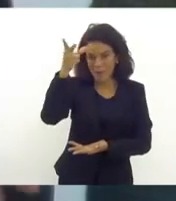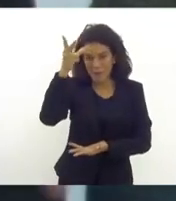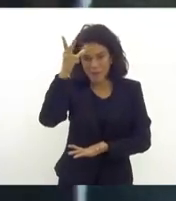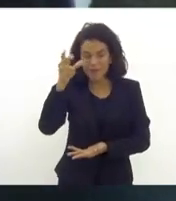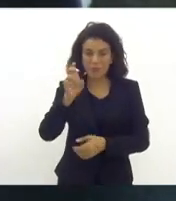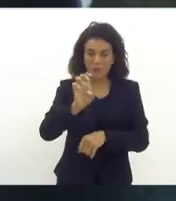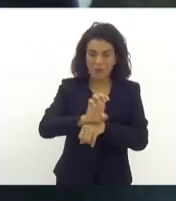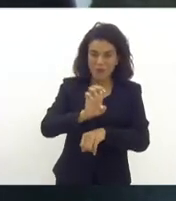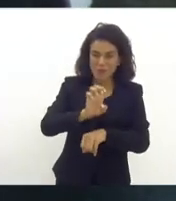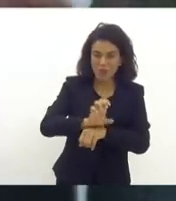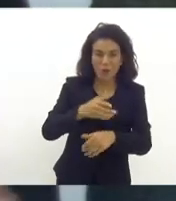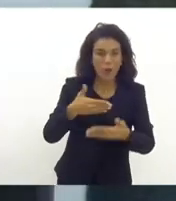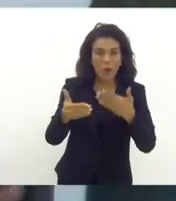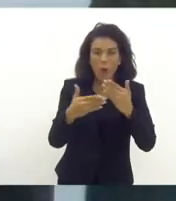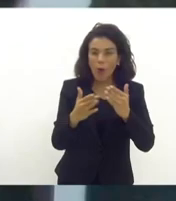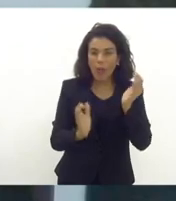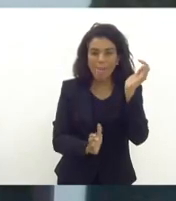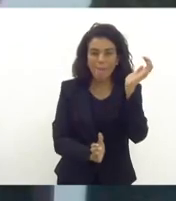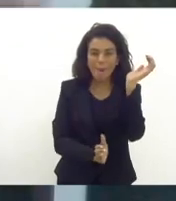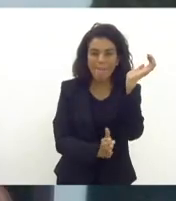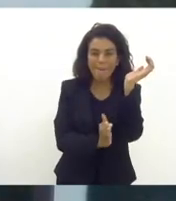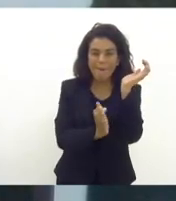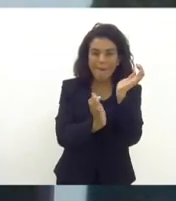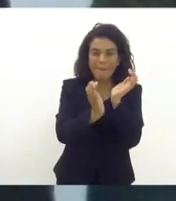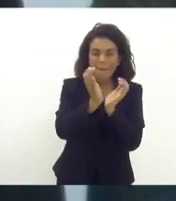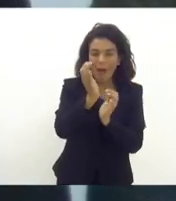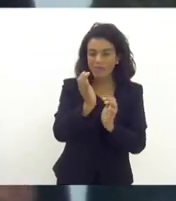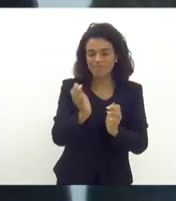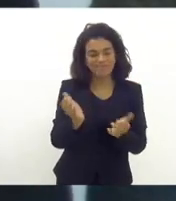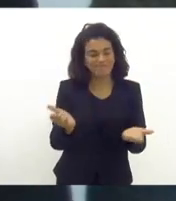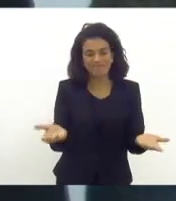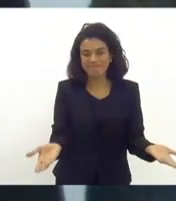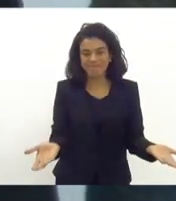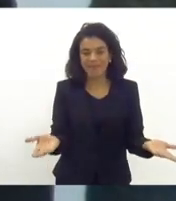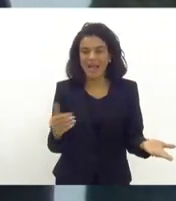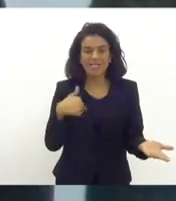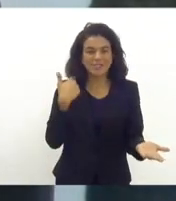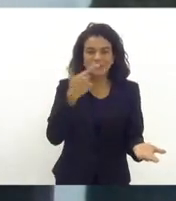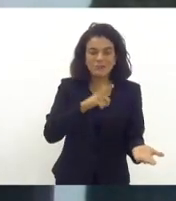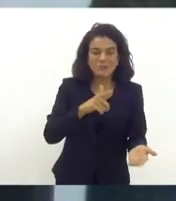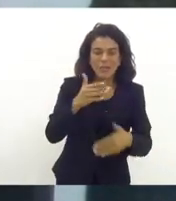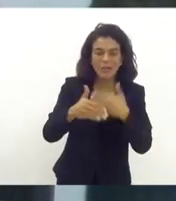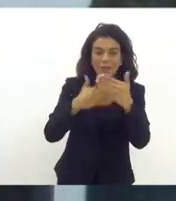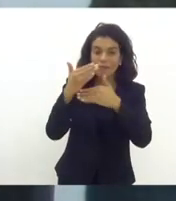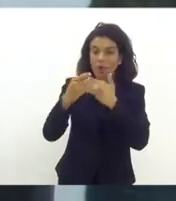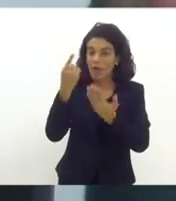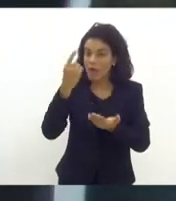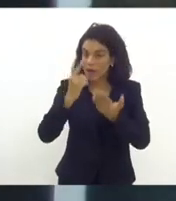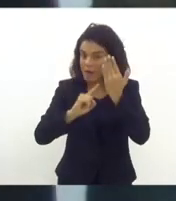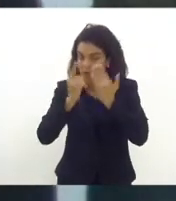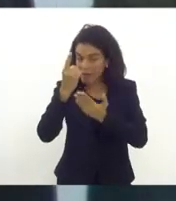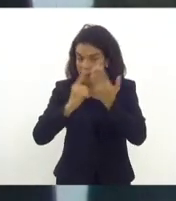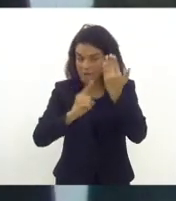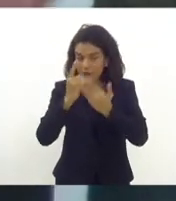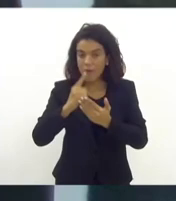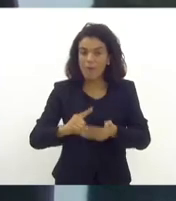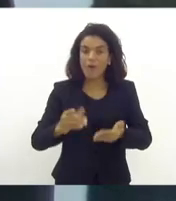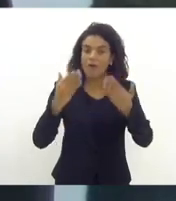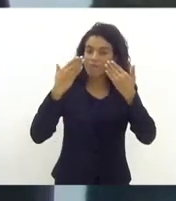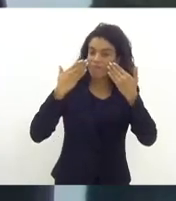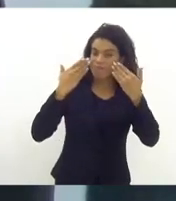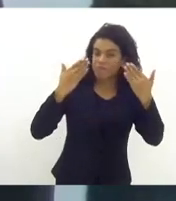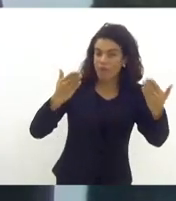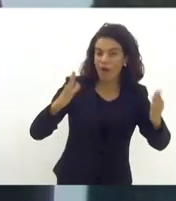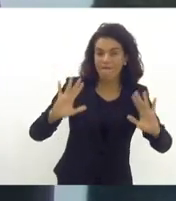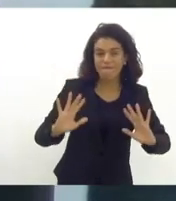por qualquer é escala de poder qualquer esfera de poder a gente não avança carnaval é uma manifestação popular